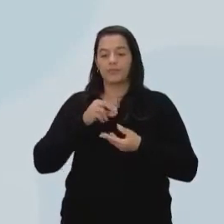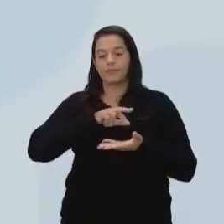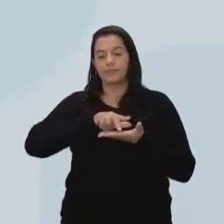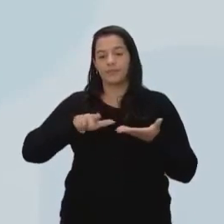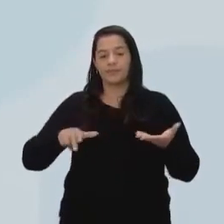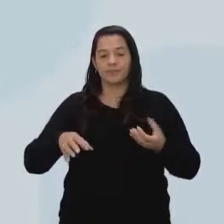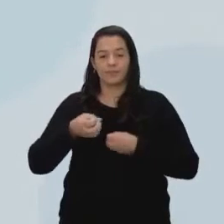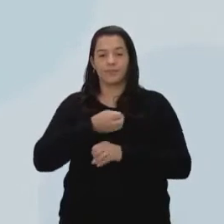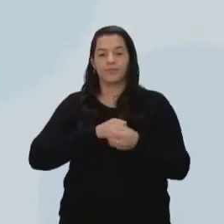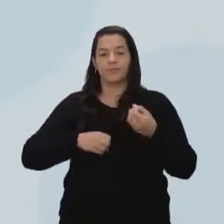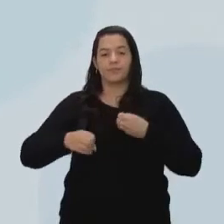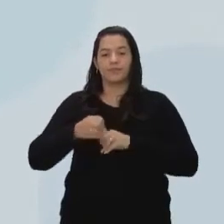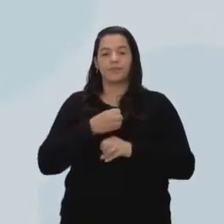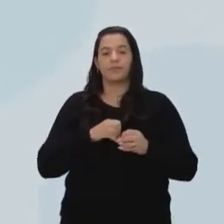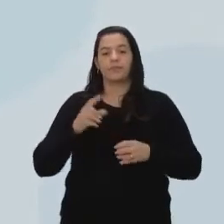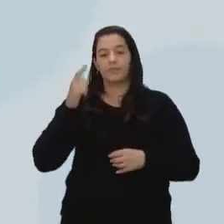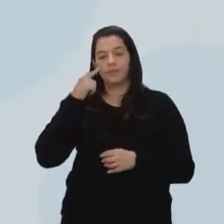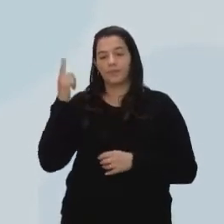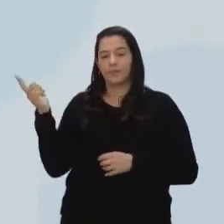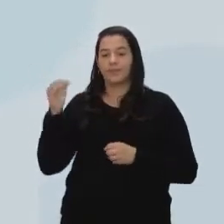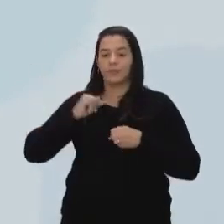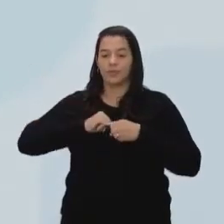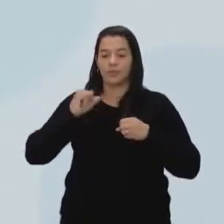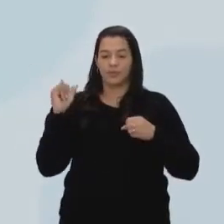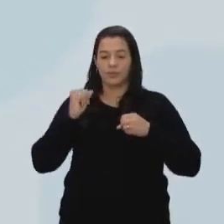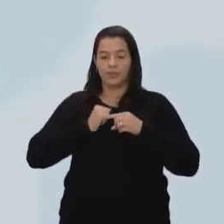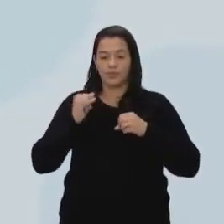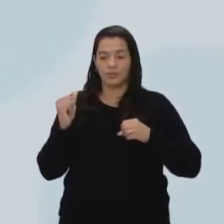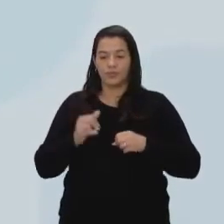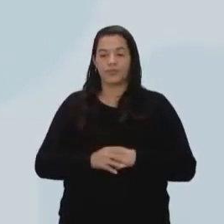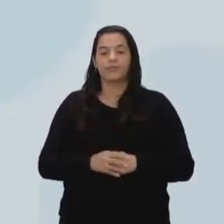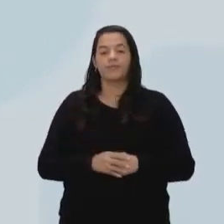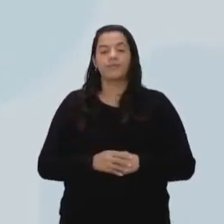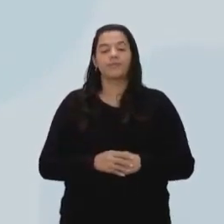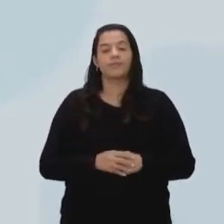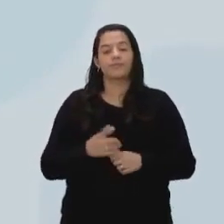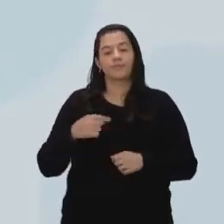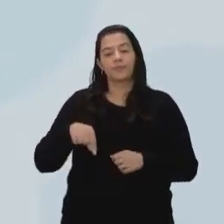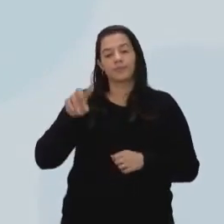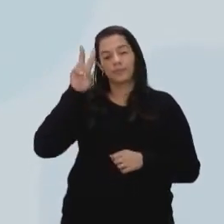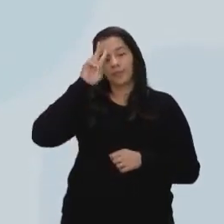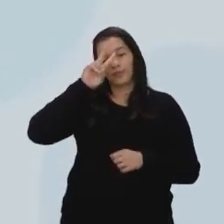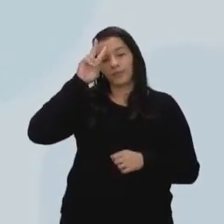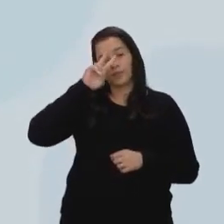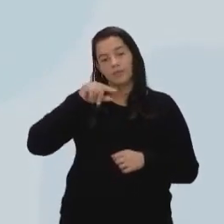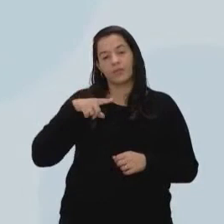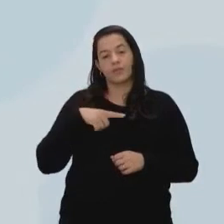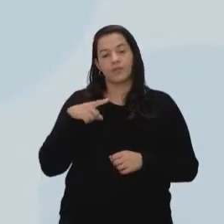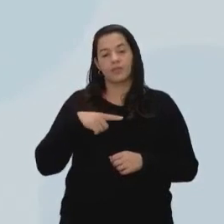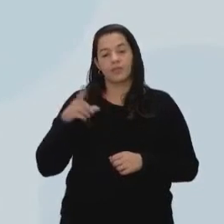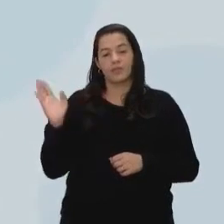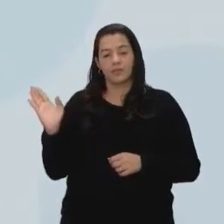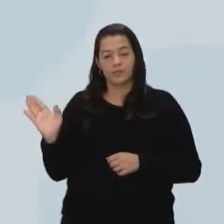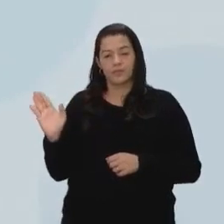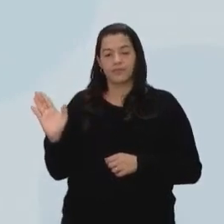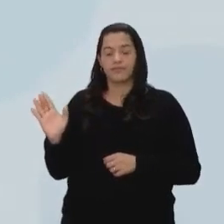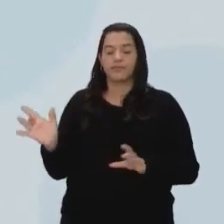moleculares, e como dá as propriedades dos compostos iônicos. Lembrando que aqui nós temos